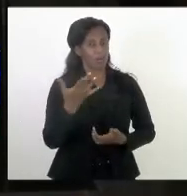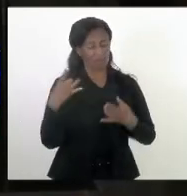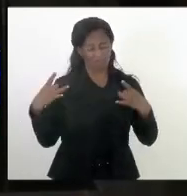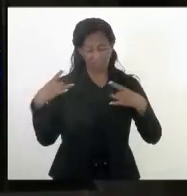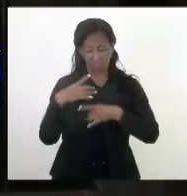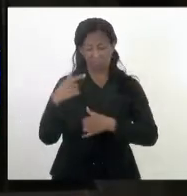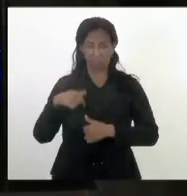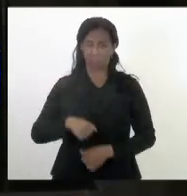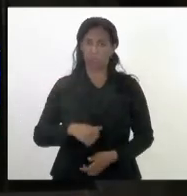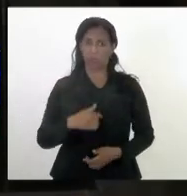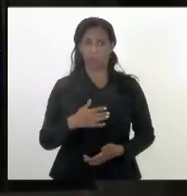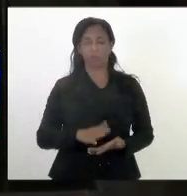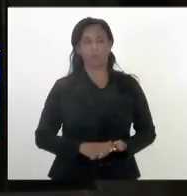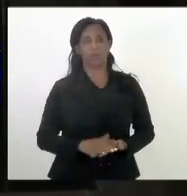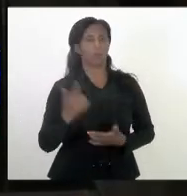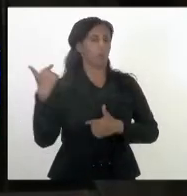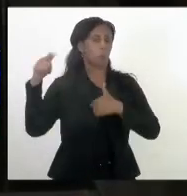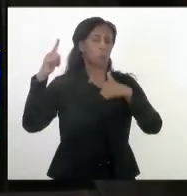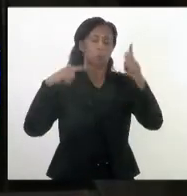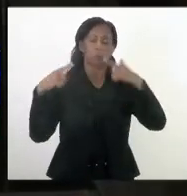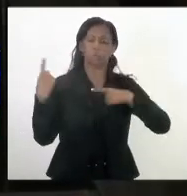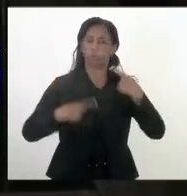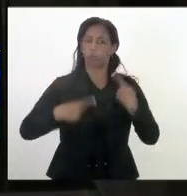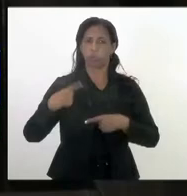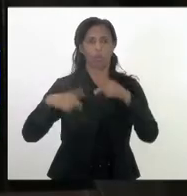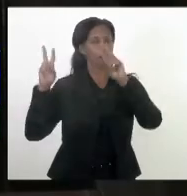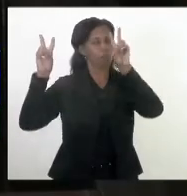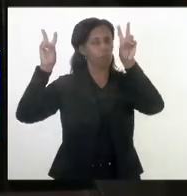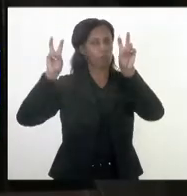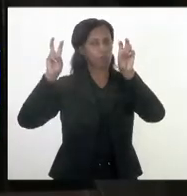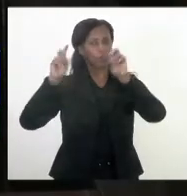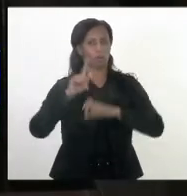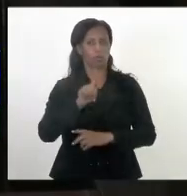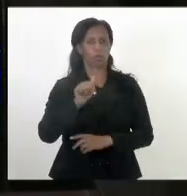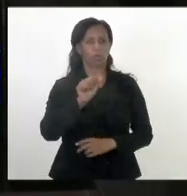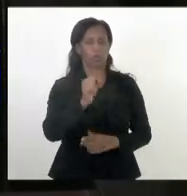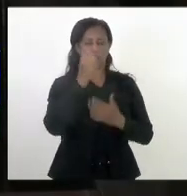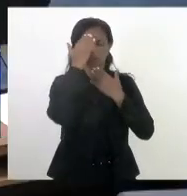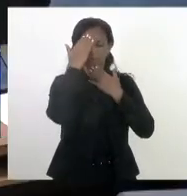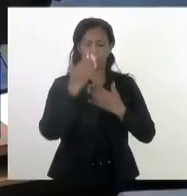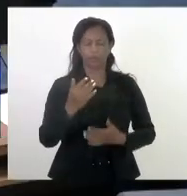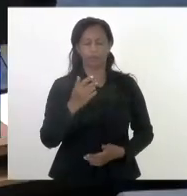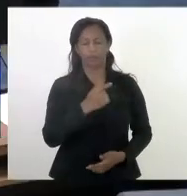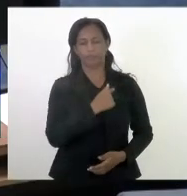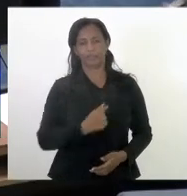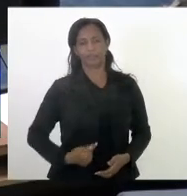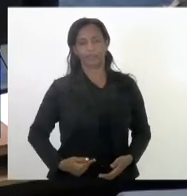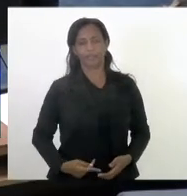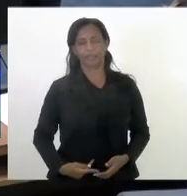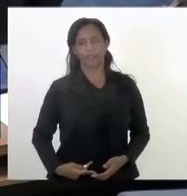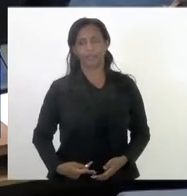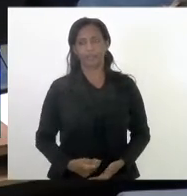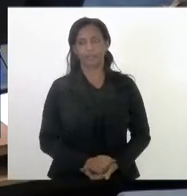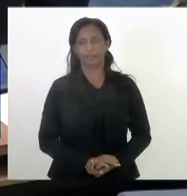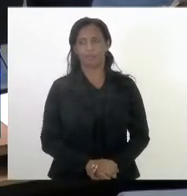qualquer outra discussão no tema do gás. Obrigado, presidente.